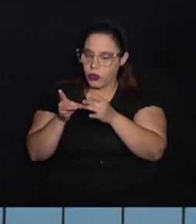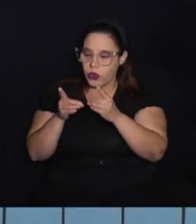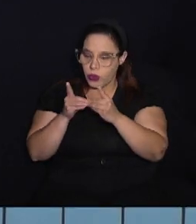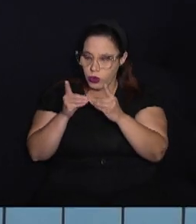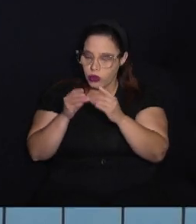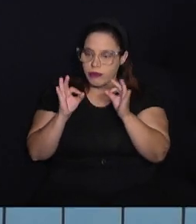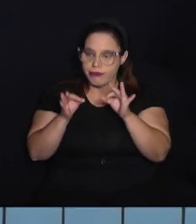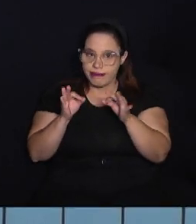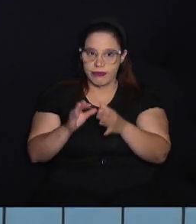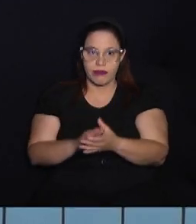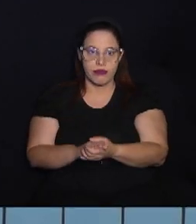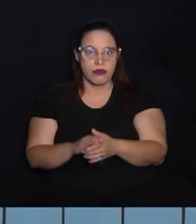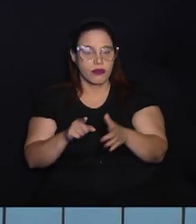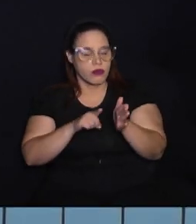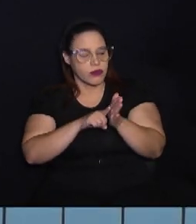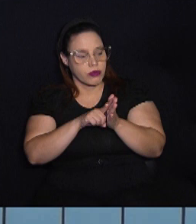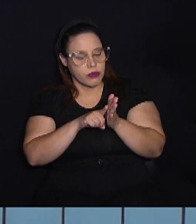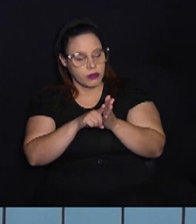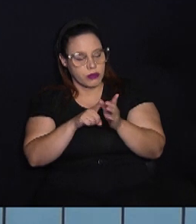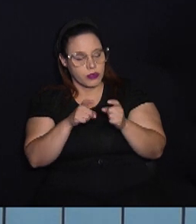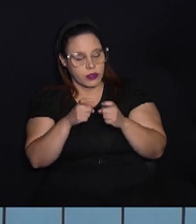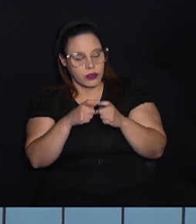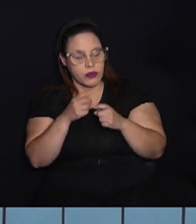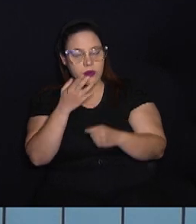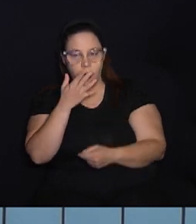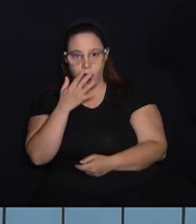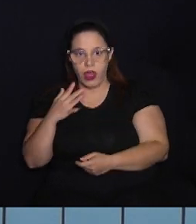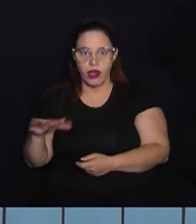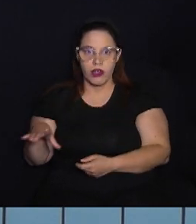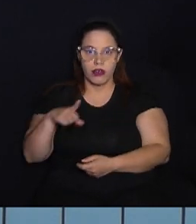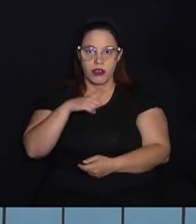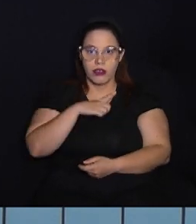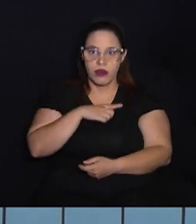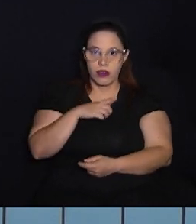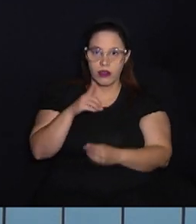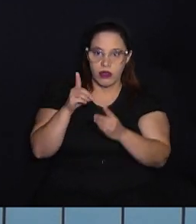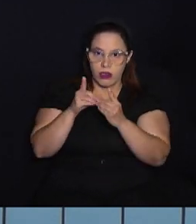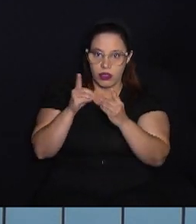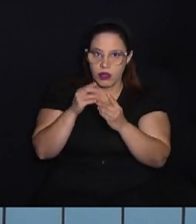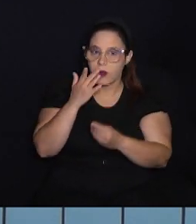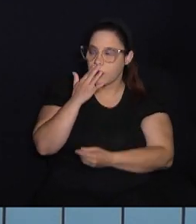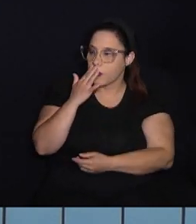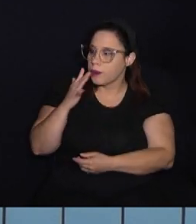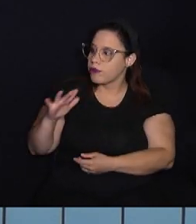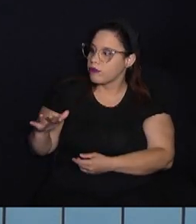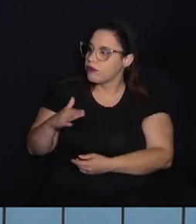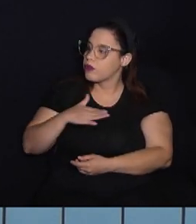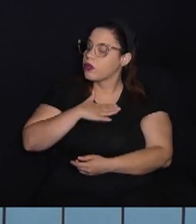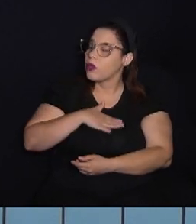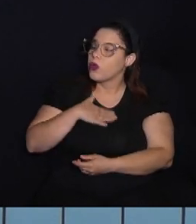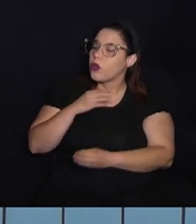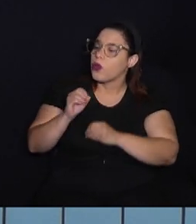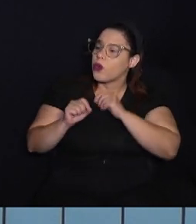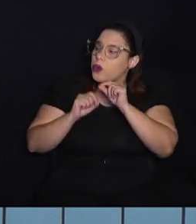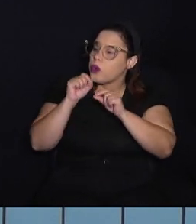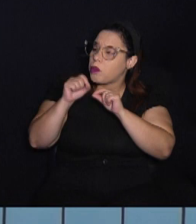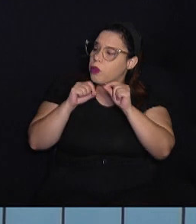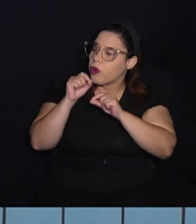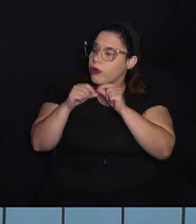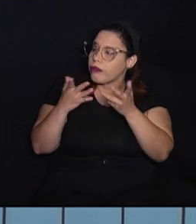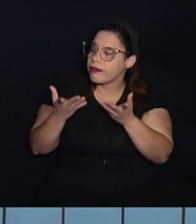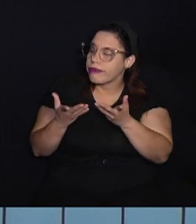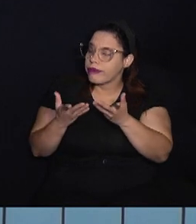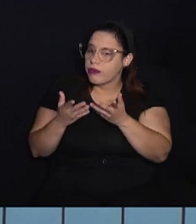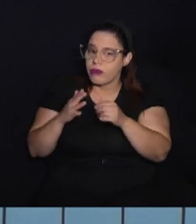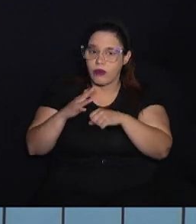falou sobre que é comum, né, crianças terem vitiligo. Você atende alguma criança? Eu gostaria de saber como que é feita essa abordagem.